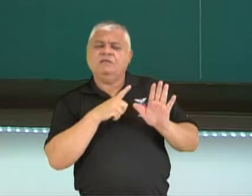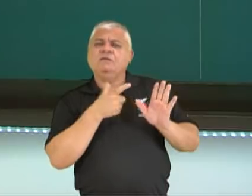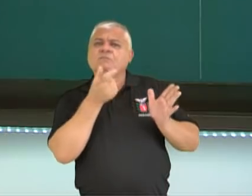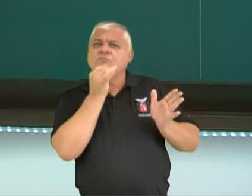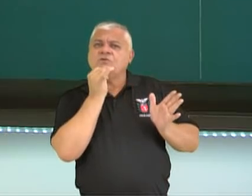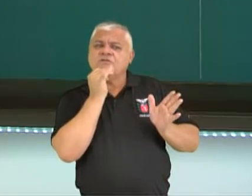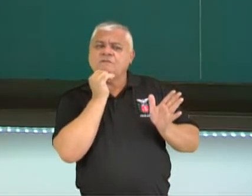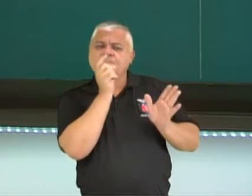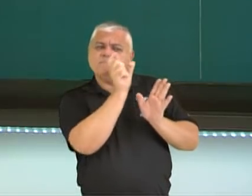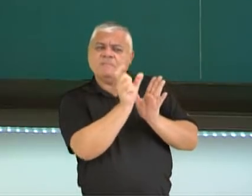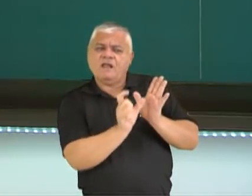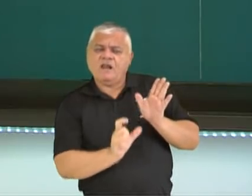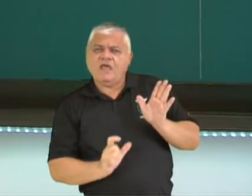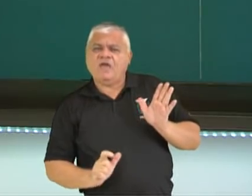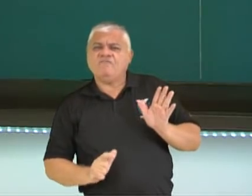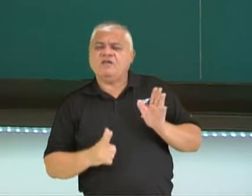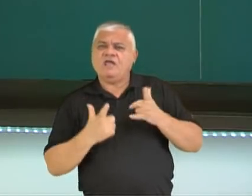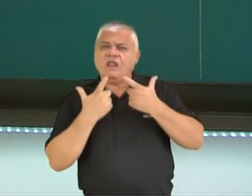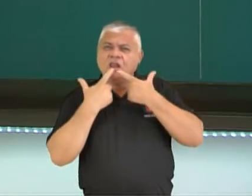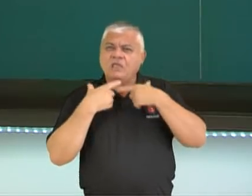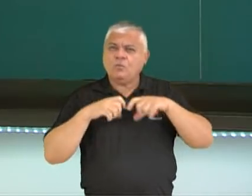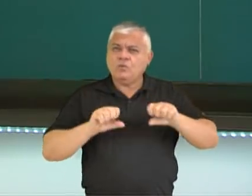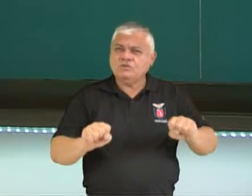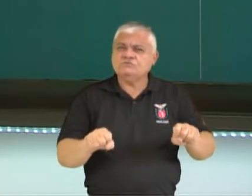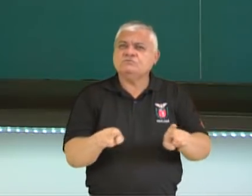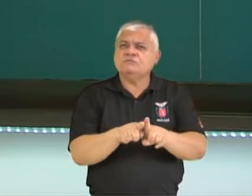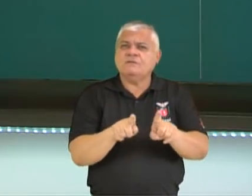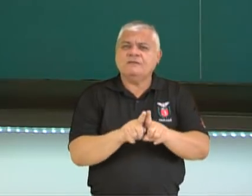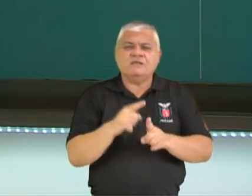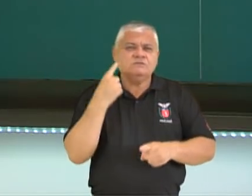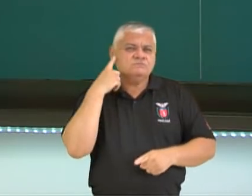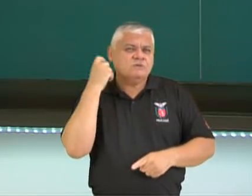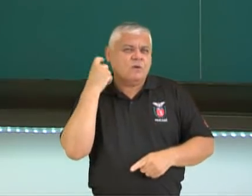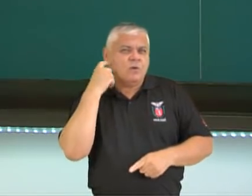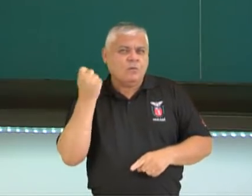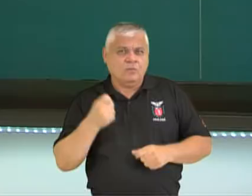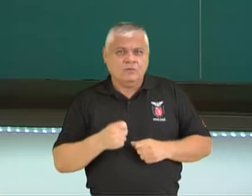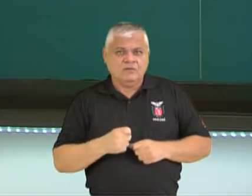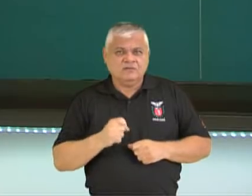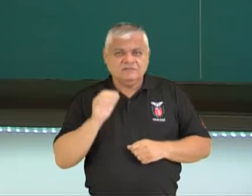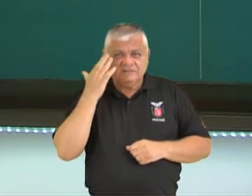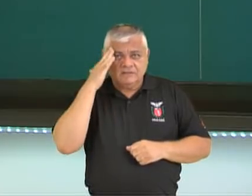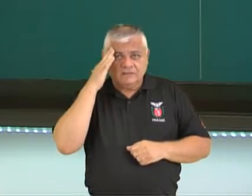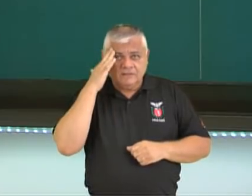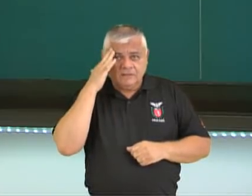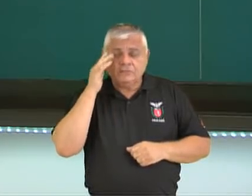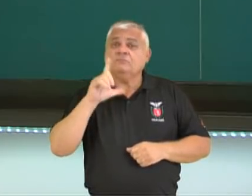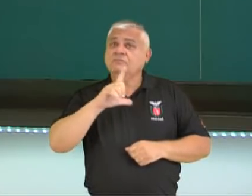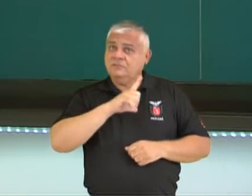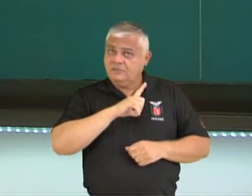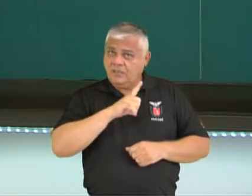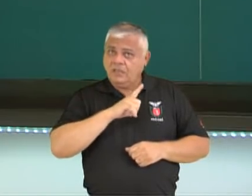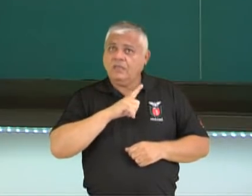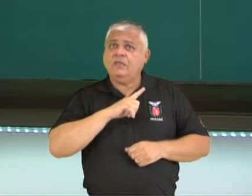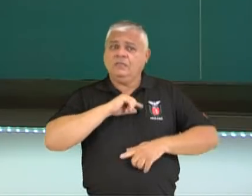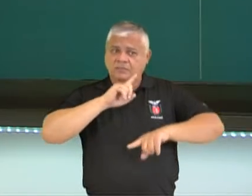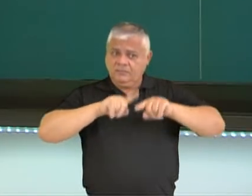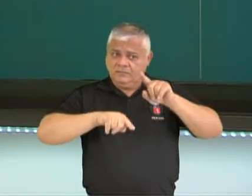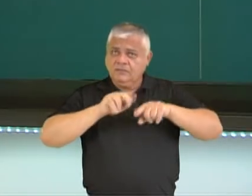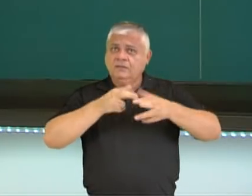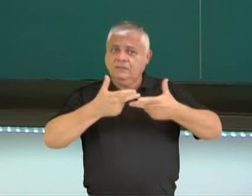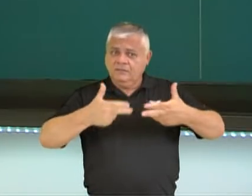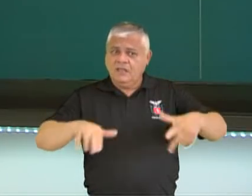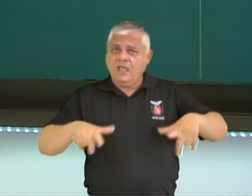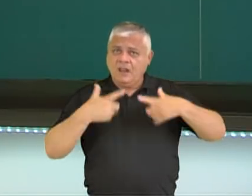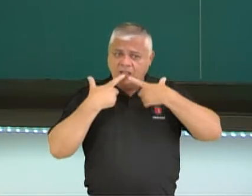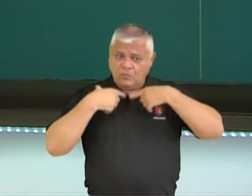expressivos, linguísticos e sonoros. Você conseguiu entender? Sim, porque tem recurso